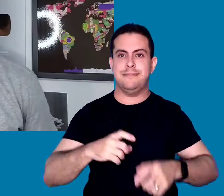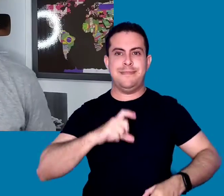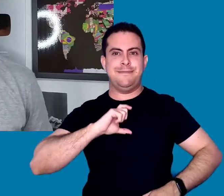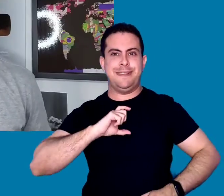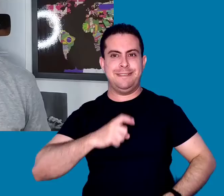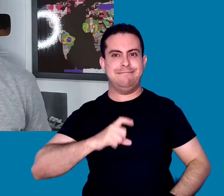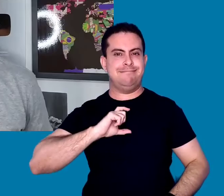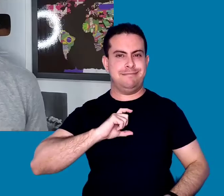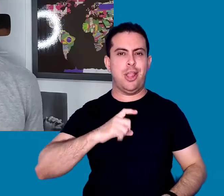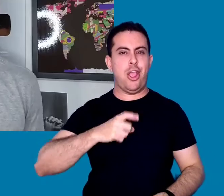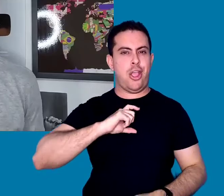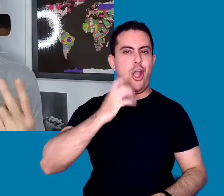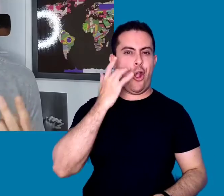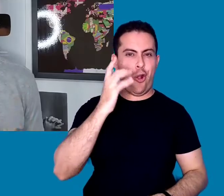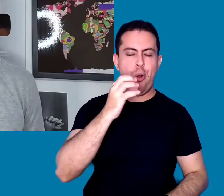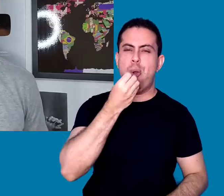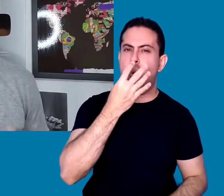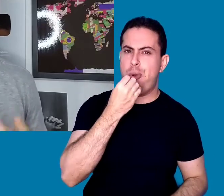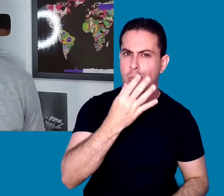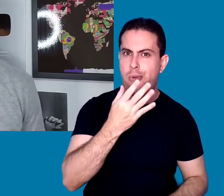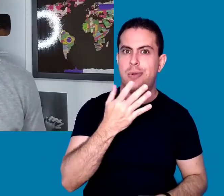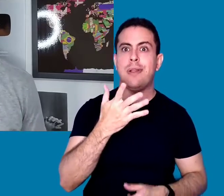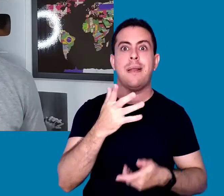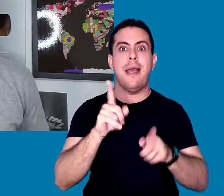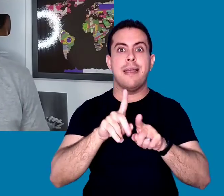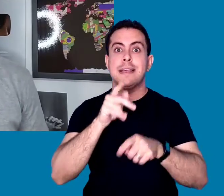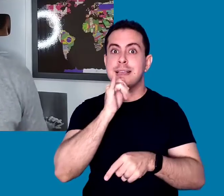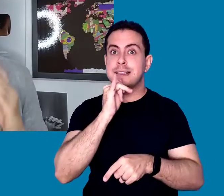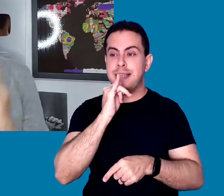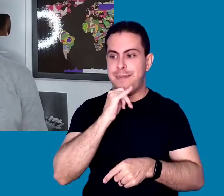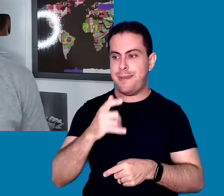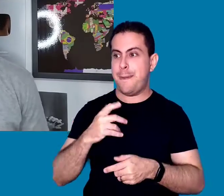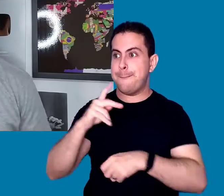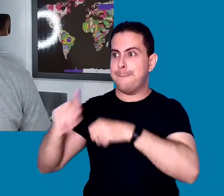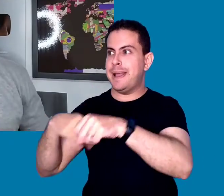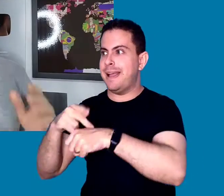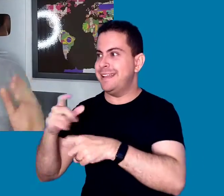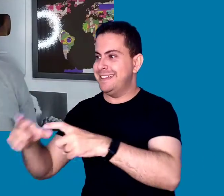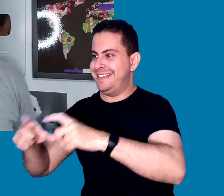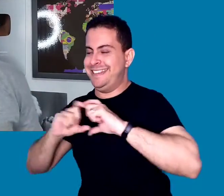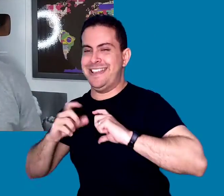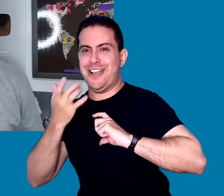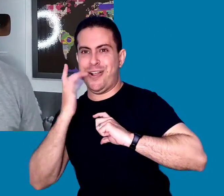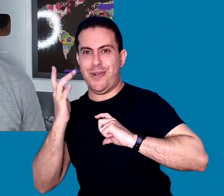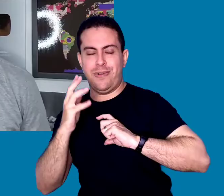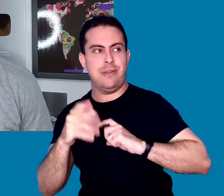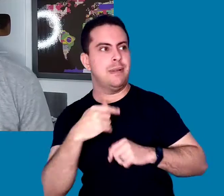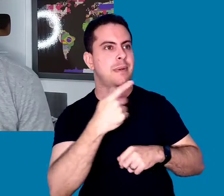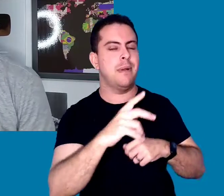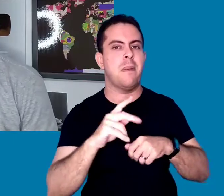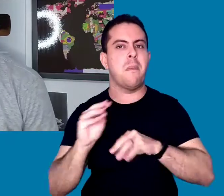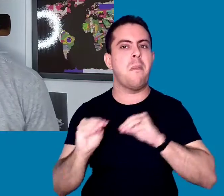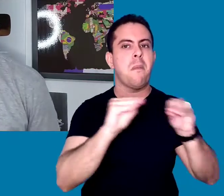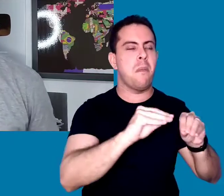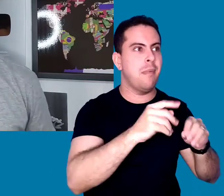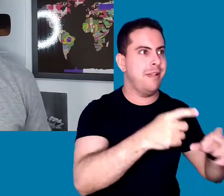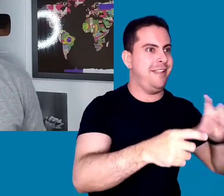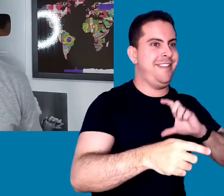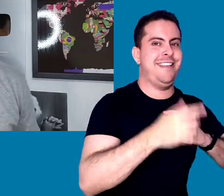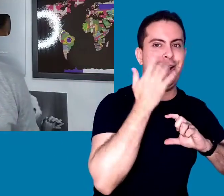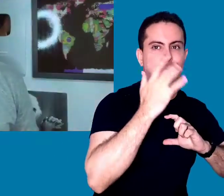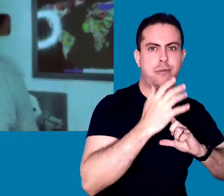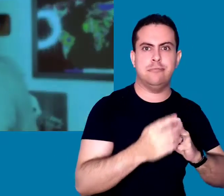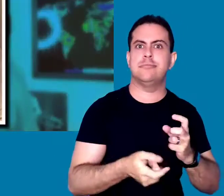é bom, e ganhar por 2 países diferentes é muito melhor. Bom, isso já aconteceu e 2 vezes. O primeiro caso é